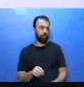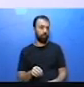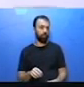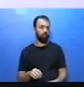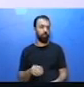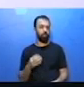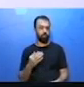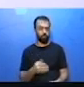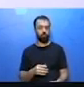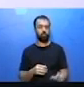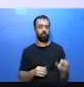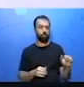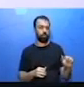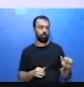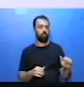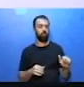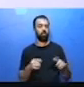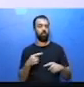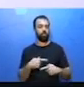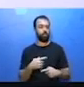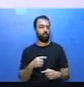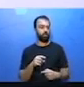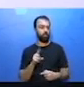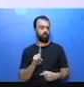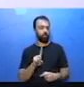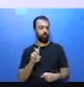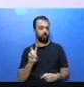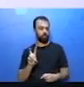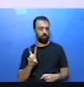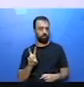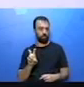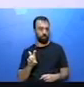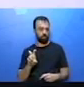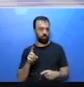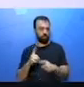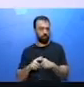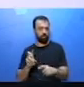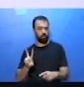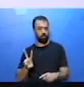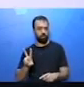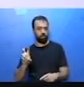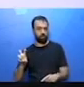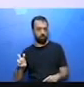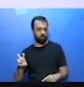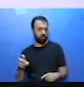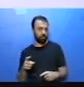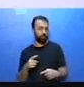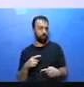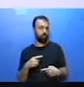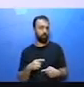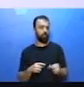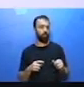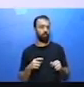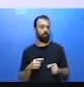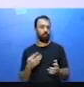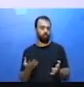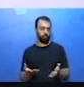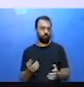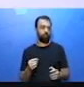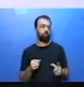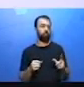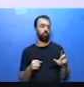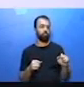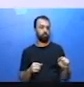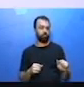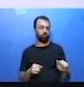15 vezes 25, 375. É centímetros quadrados, porque aqui é centímetro. Sempre